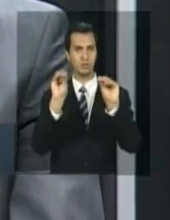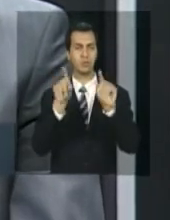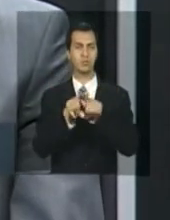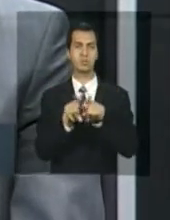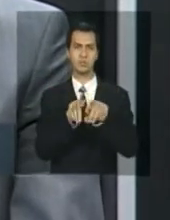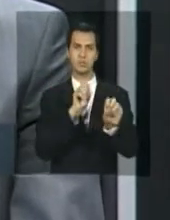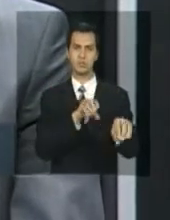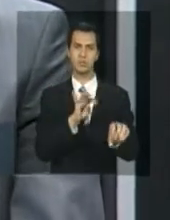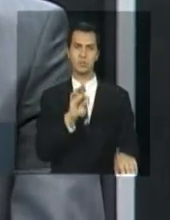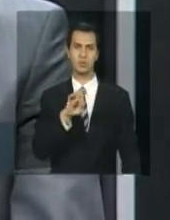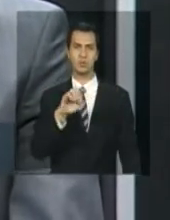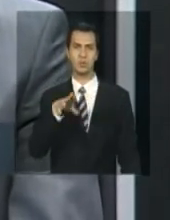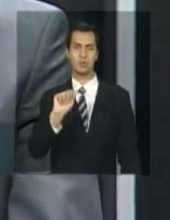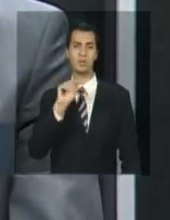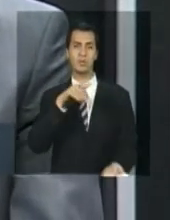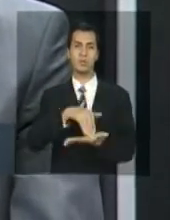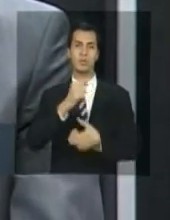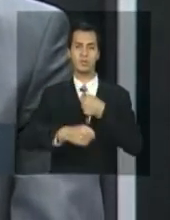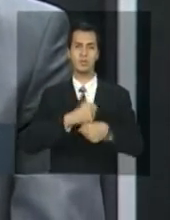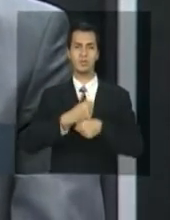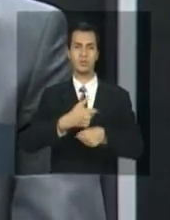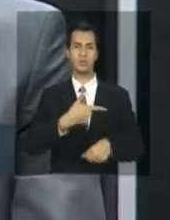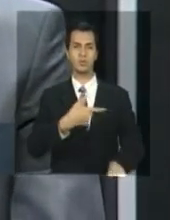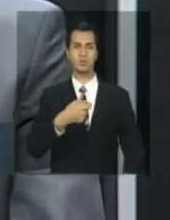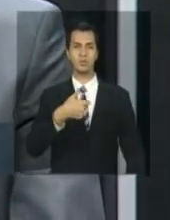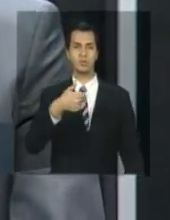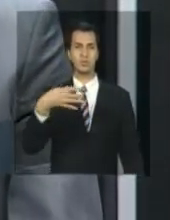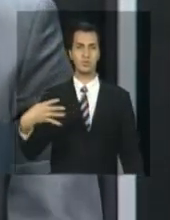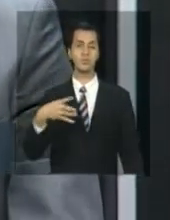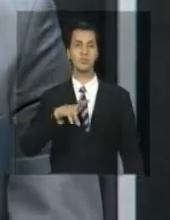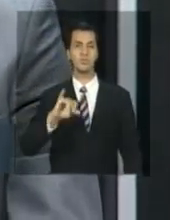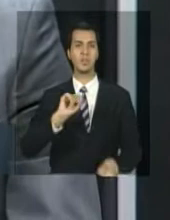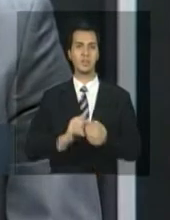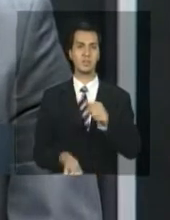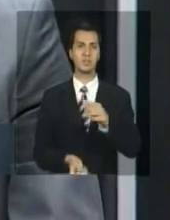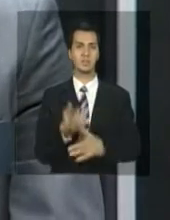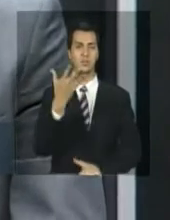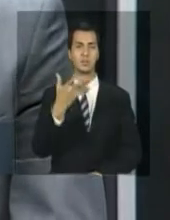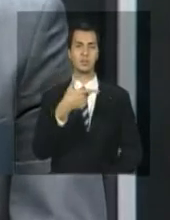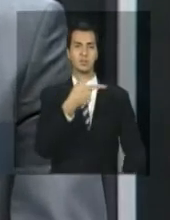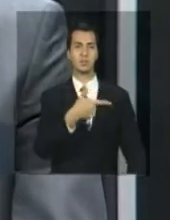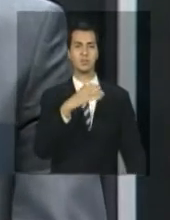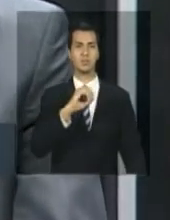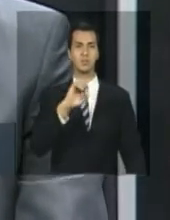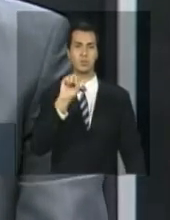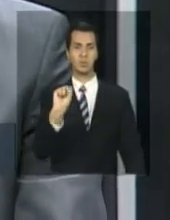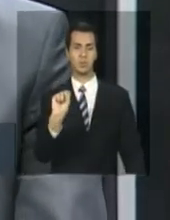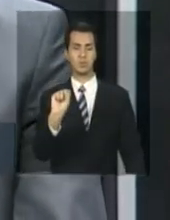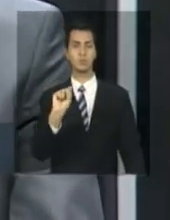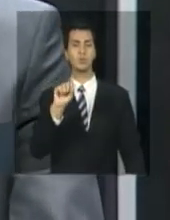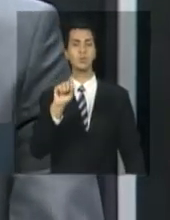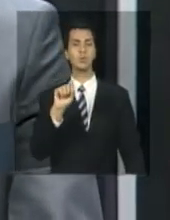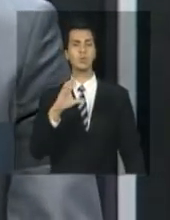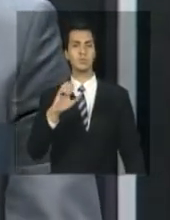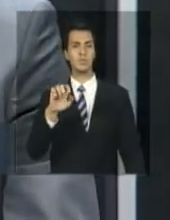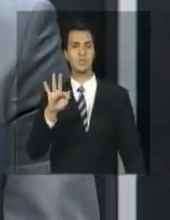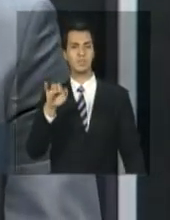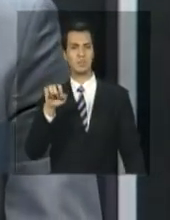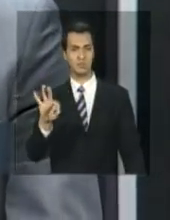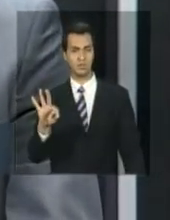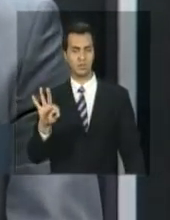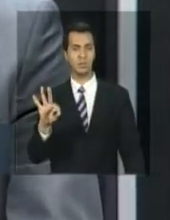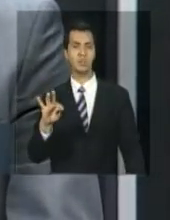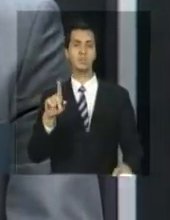até 2014, a criação de mais 208 unidades de educação profissional e